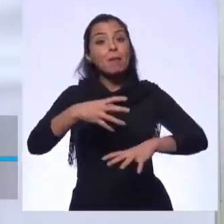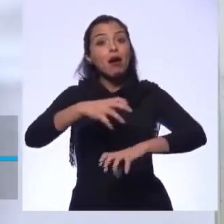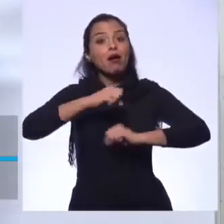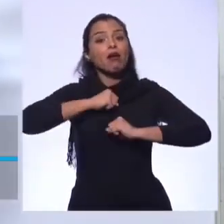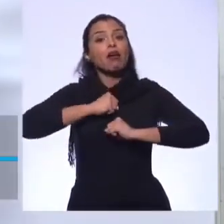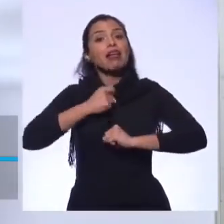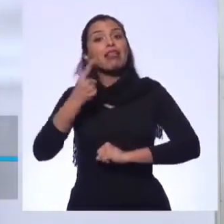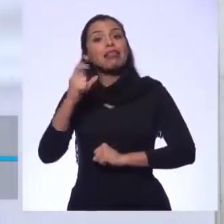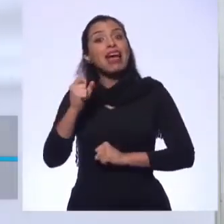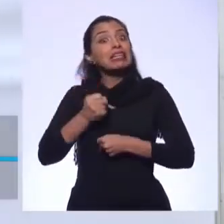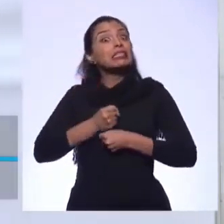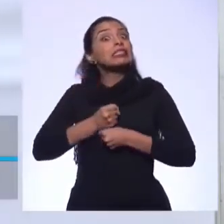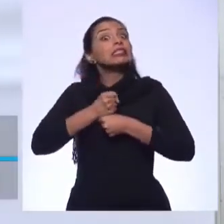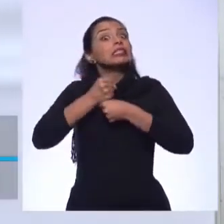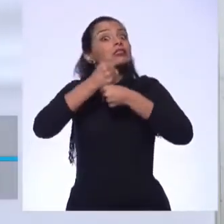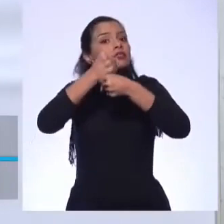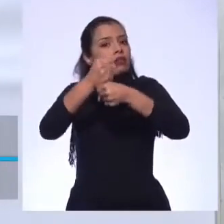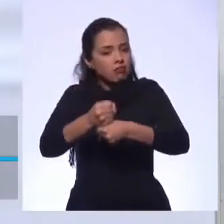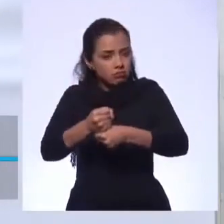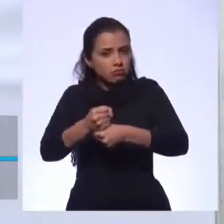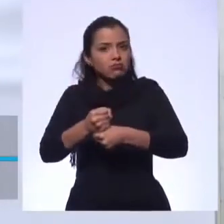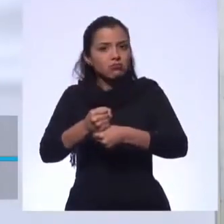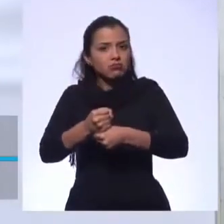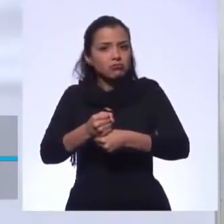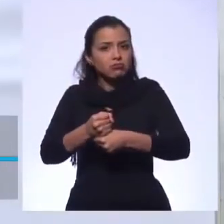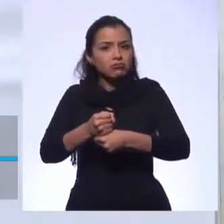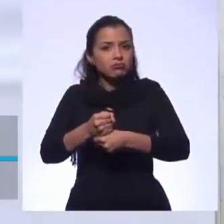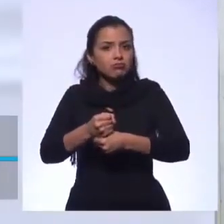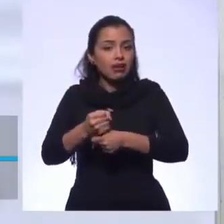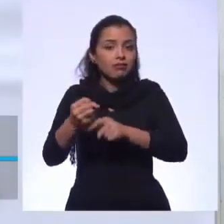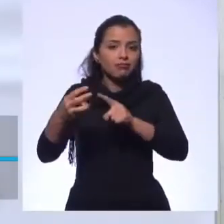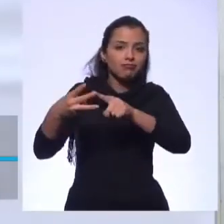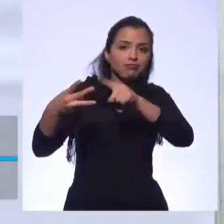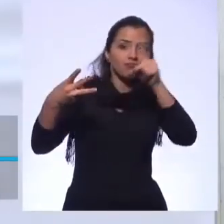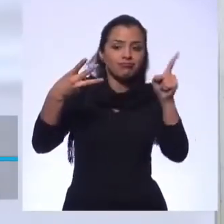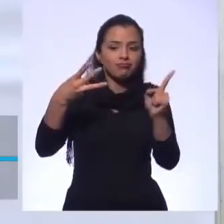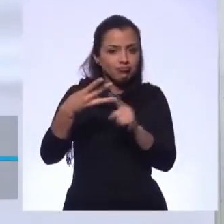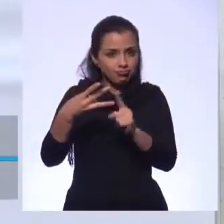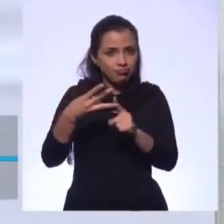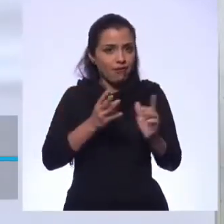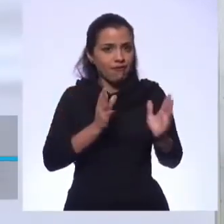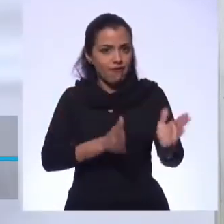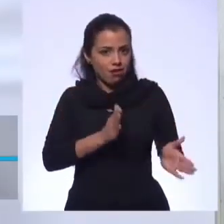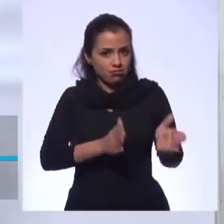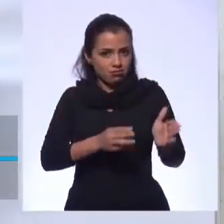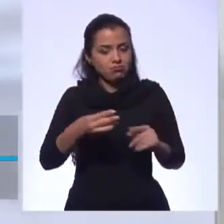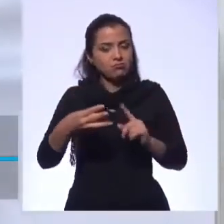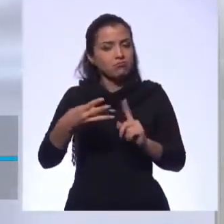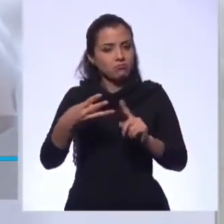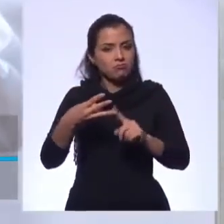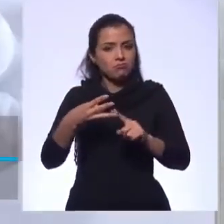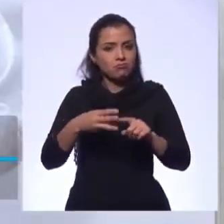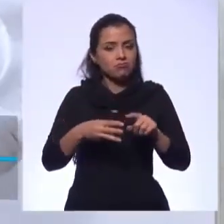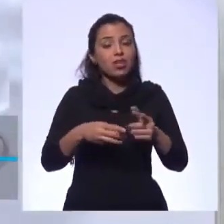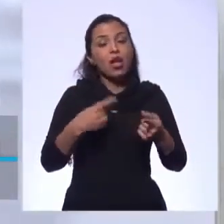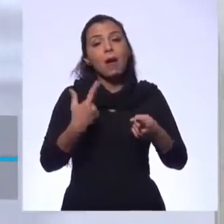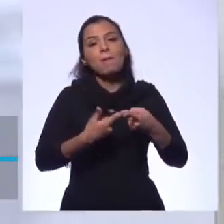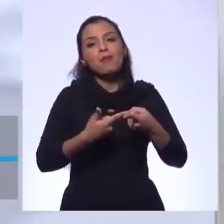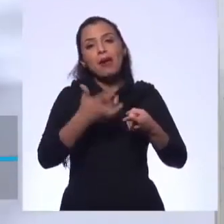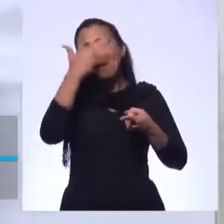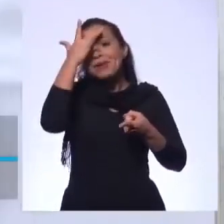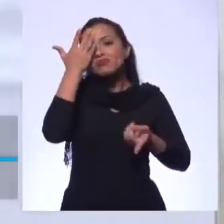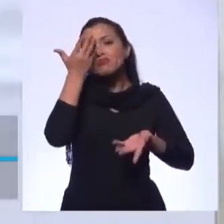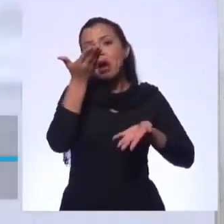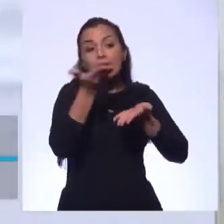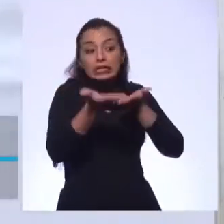no corpo até produzir a terceira e última fase. Tá? Mesmo que ela não tenha feito tratamento, a bactéria vai ficar ali